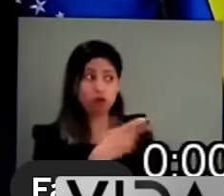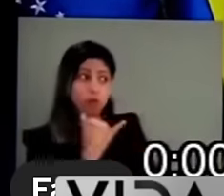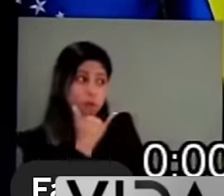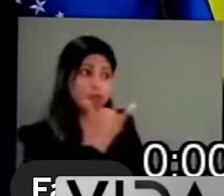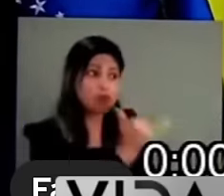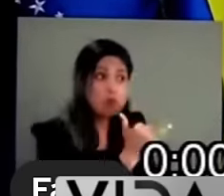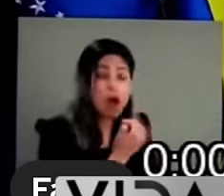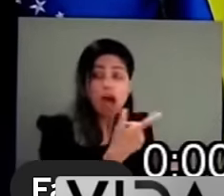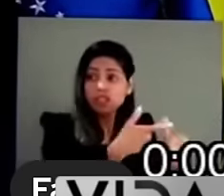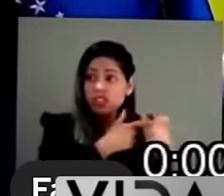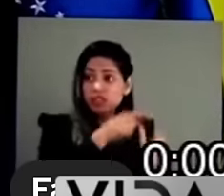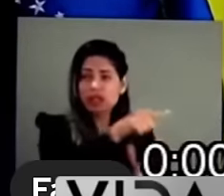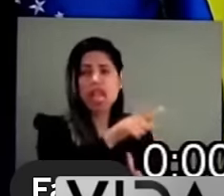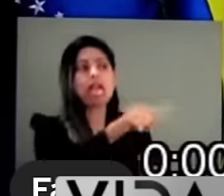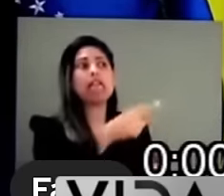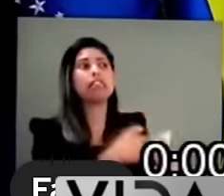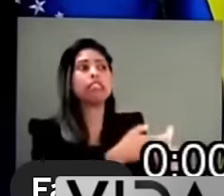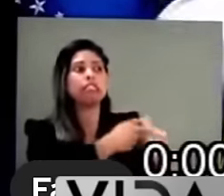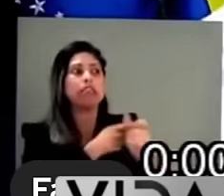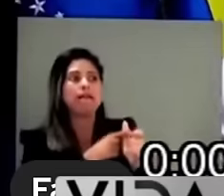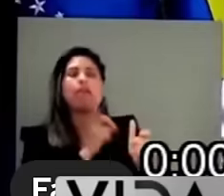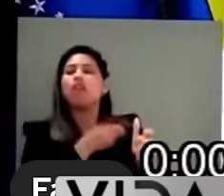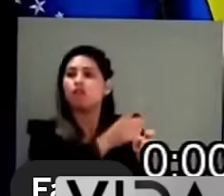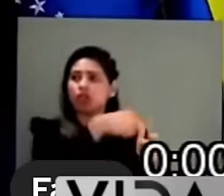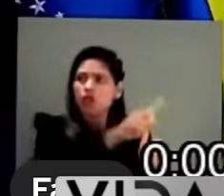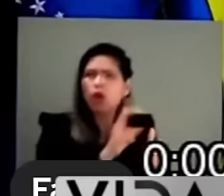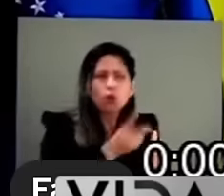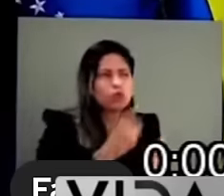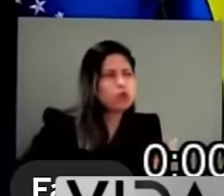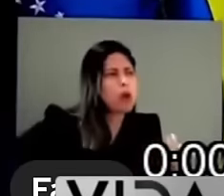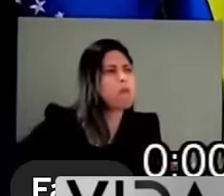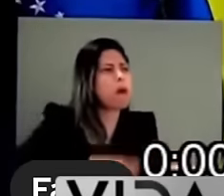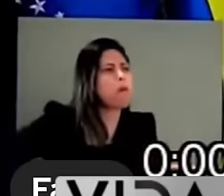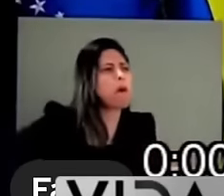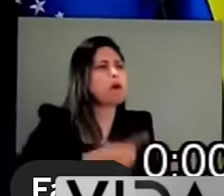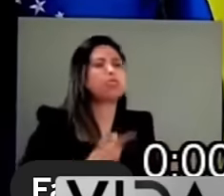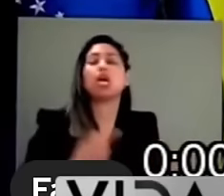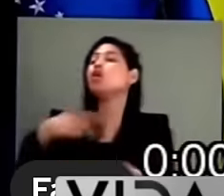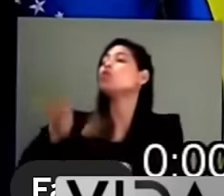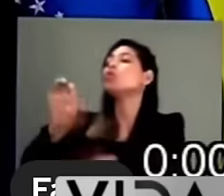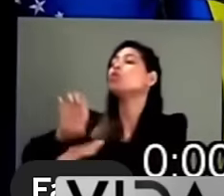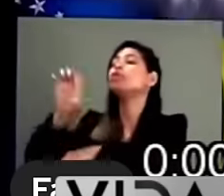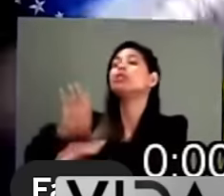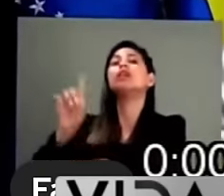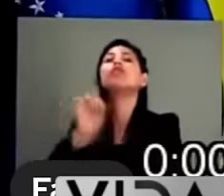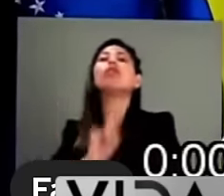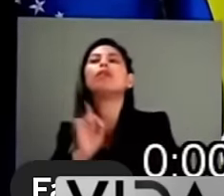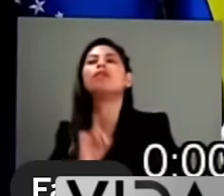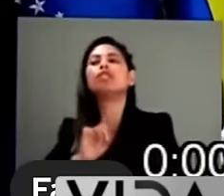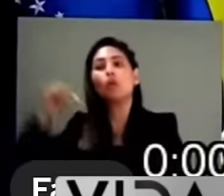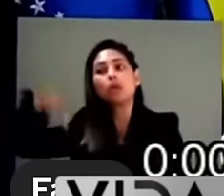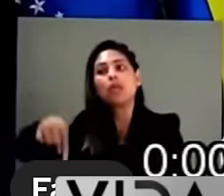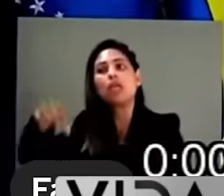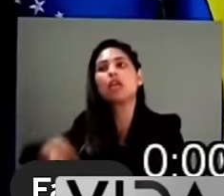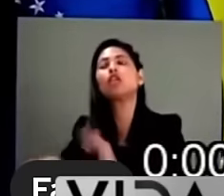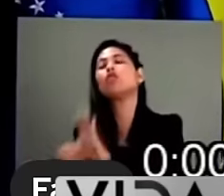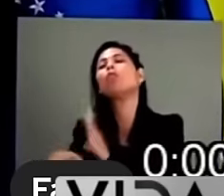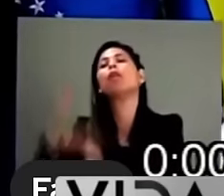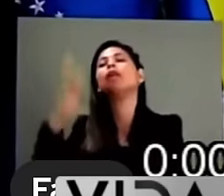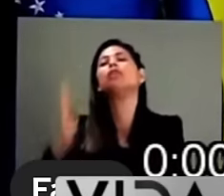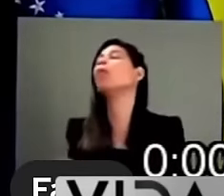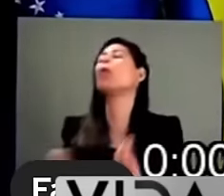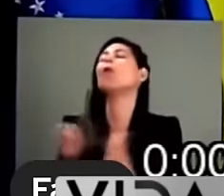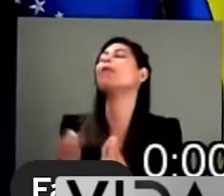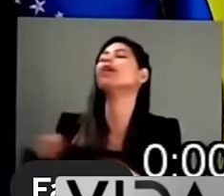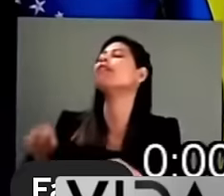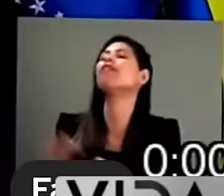devem, fica devendo e vai continuar emprestando mais a eles? E Minas Gerais, que é daqui, Norte Minas, Vale de Etiônia, como é que fica?